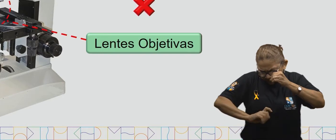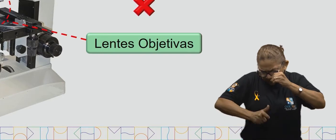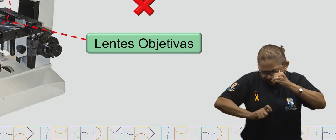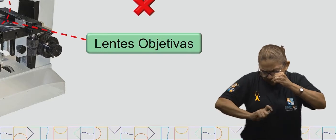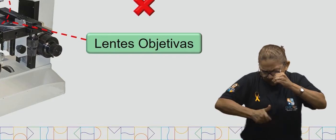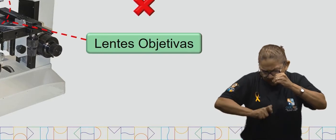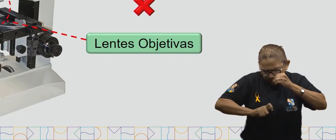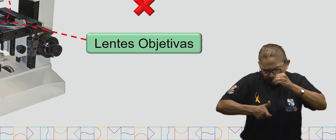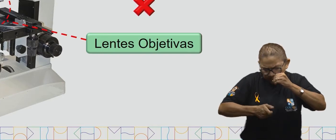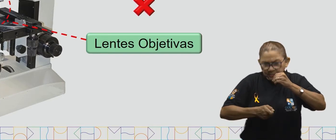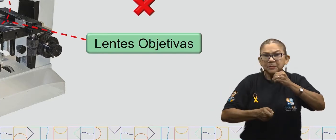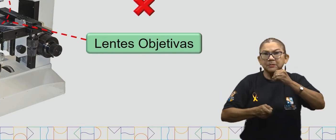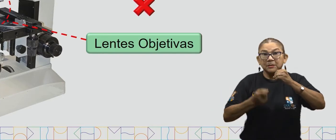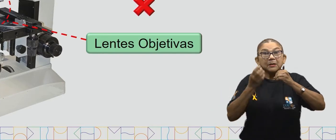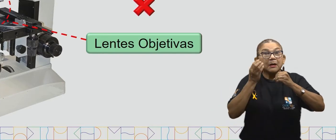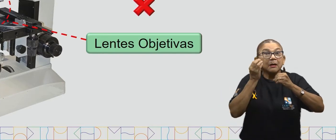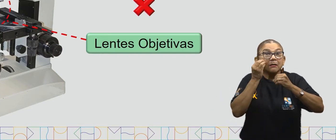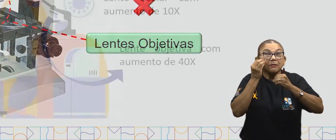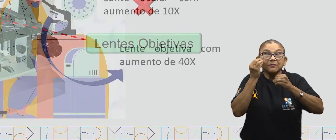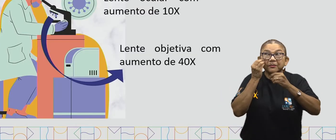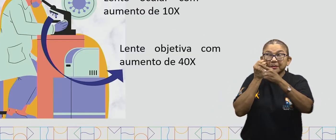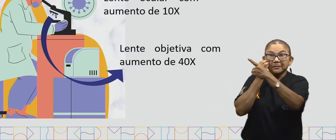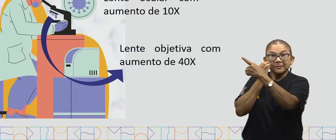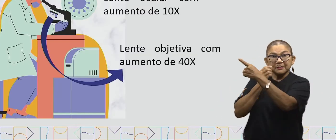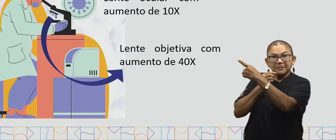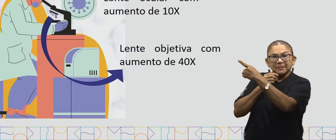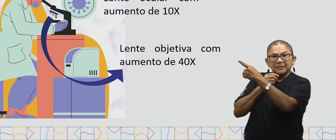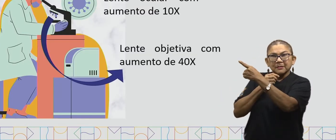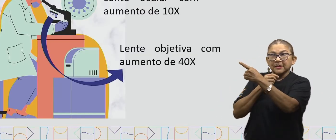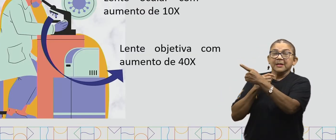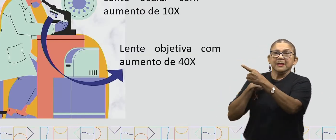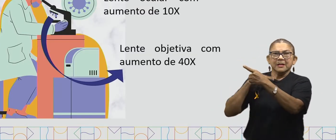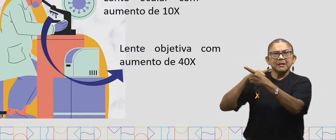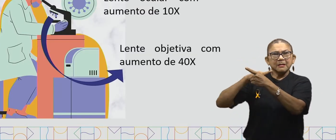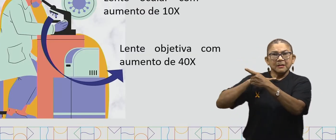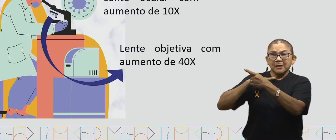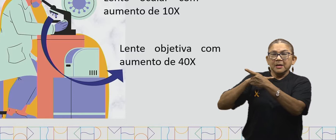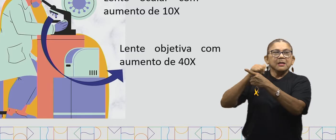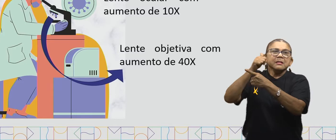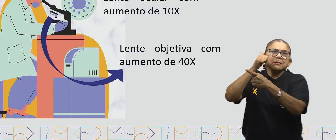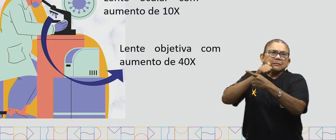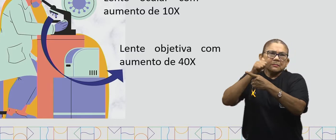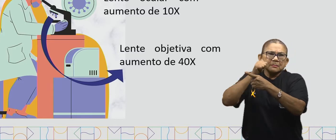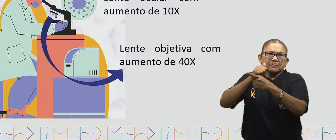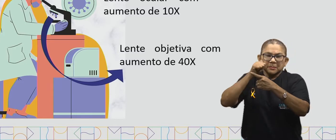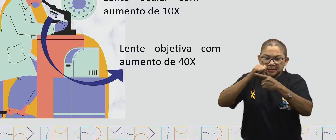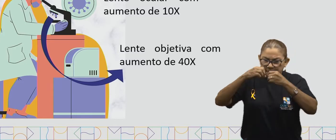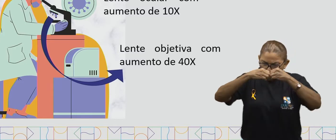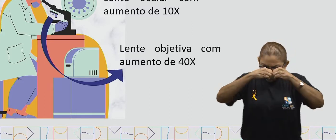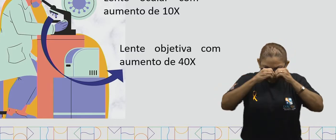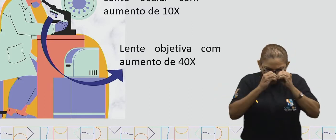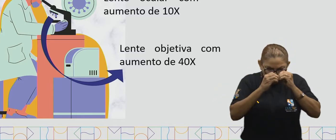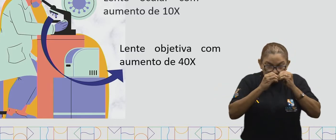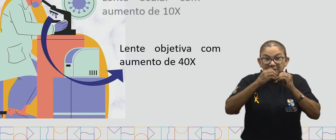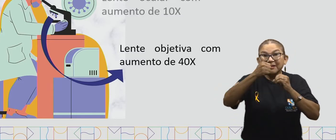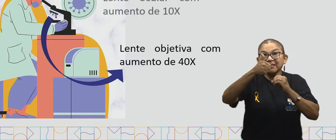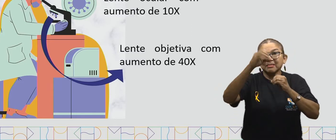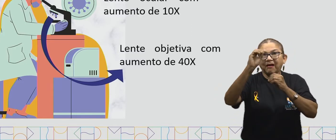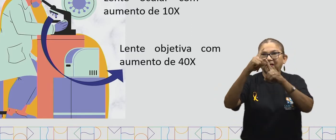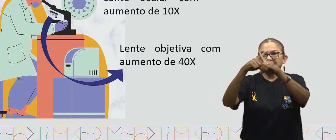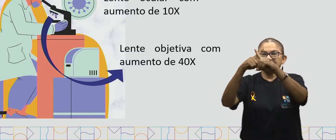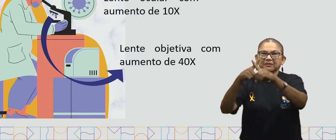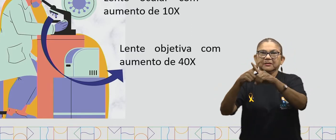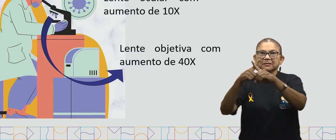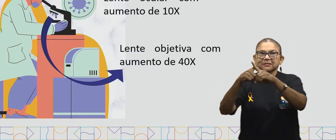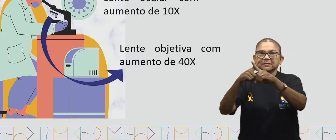está usando. Vamos para um exemplo? No exemplo, Luana está observando uma célula com ocular de